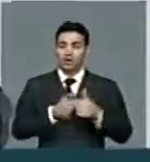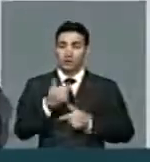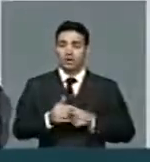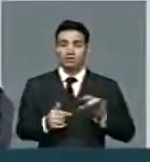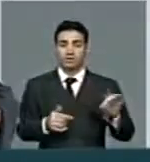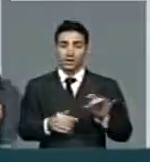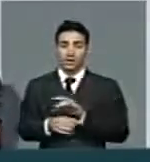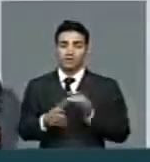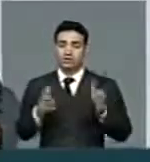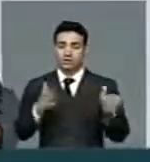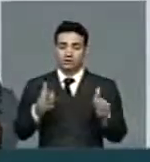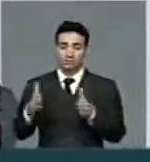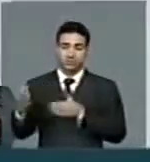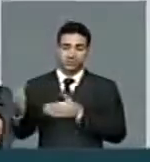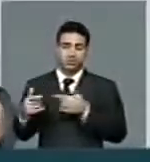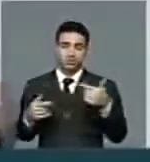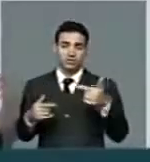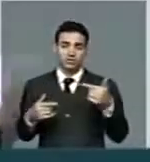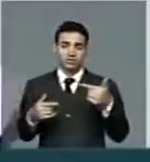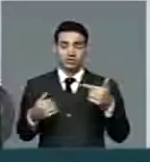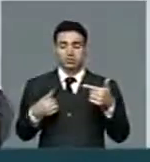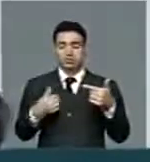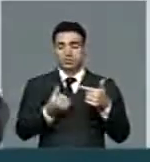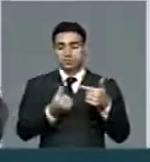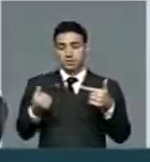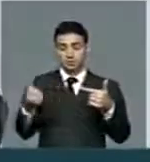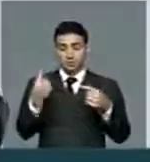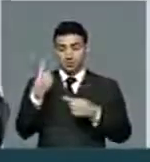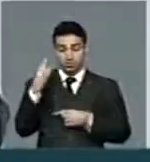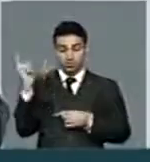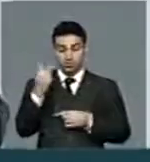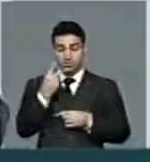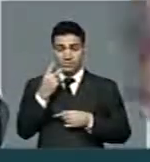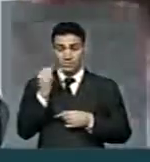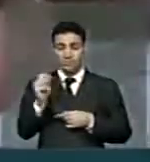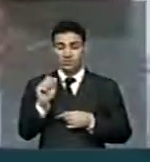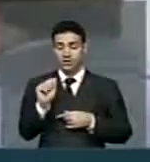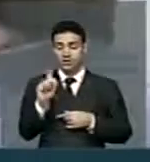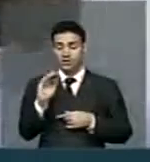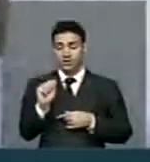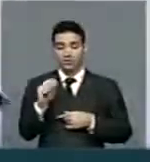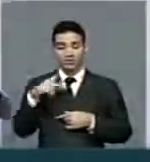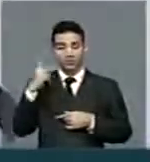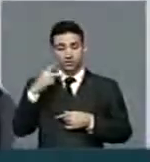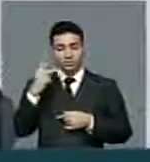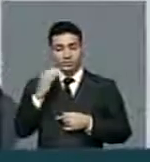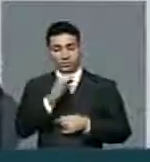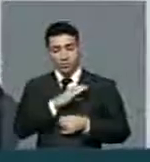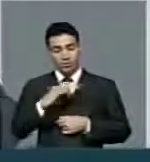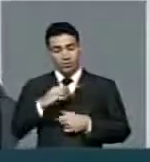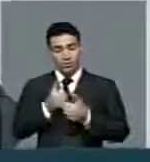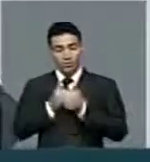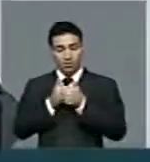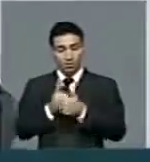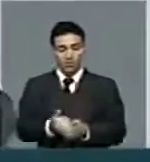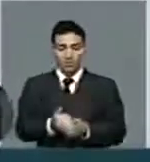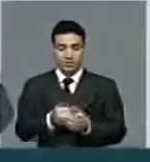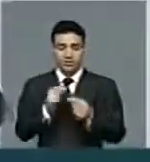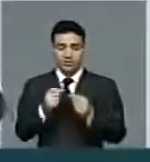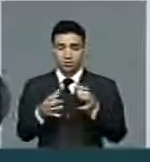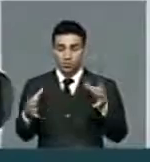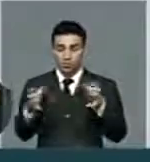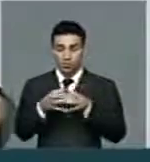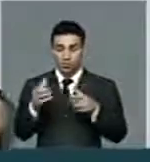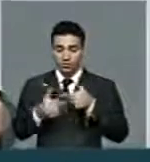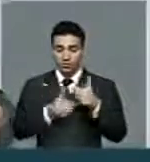segundo semestre. Mais do que isso, o último comentário, a agenda político-institucional. Comissão de acompanhamento, que é esse grupo de